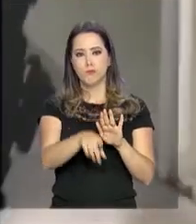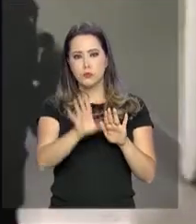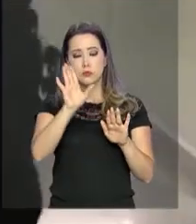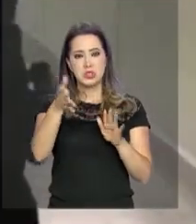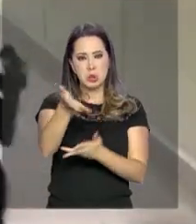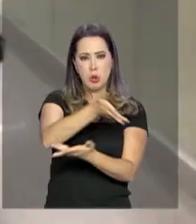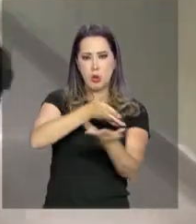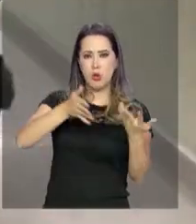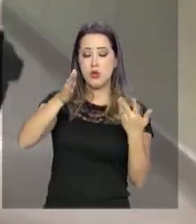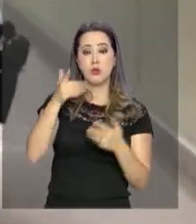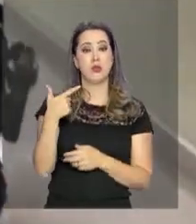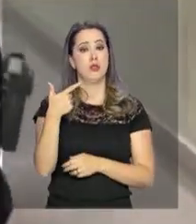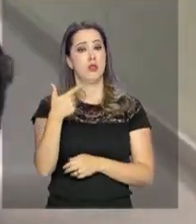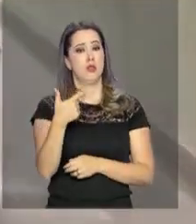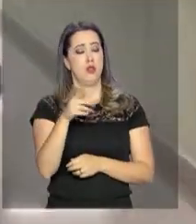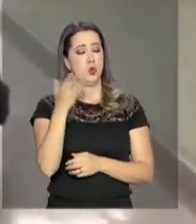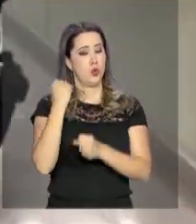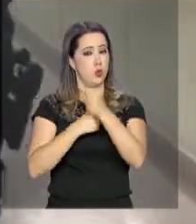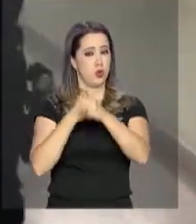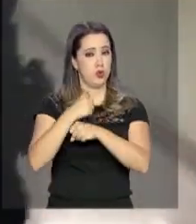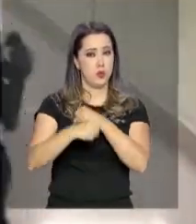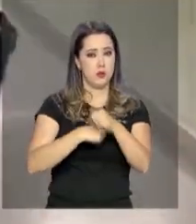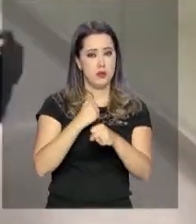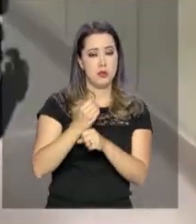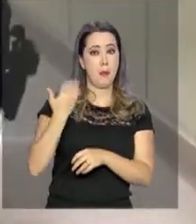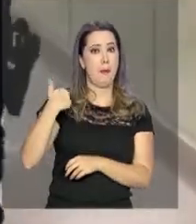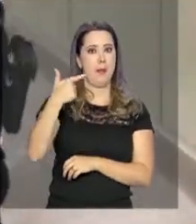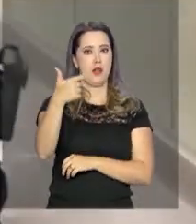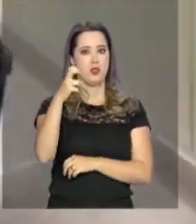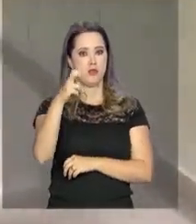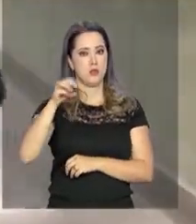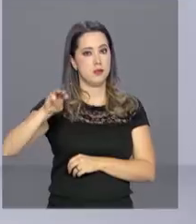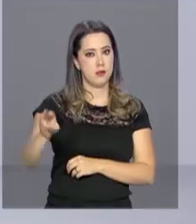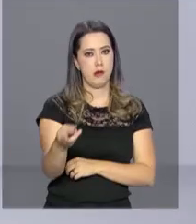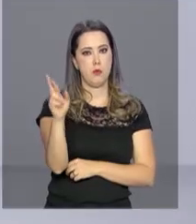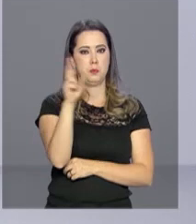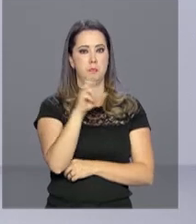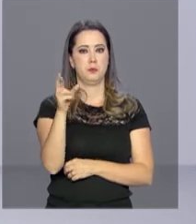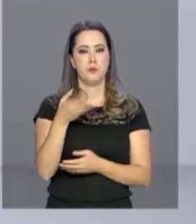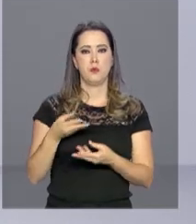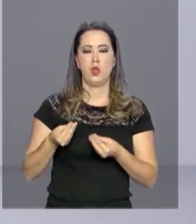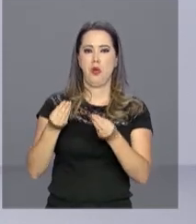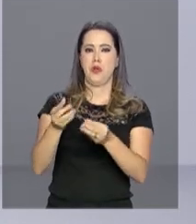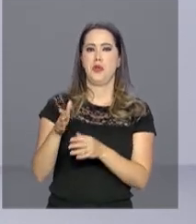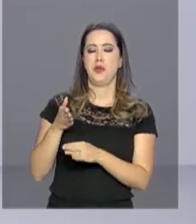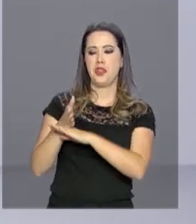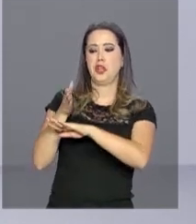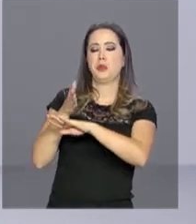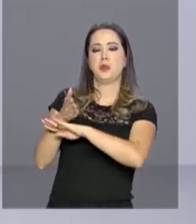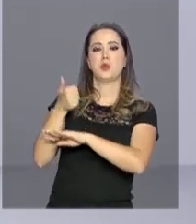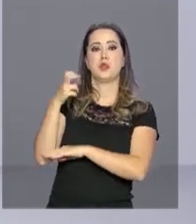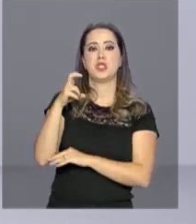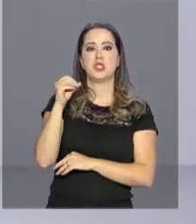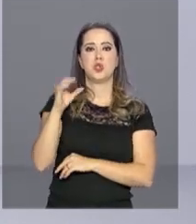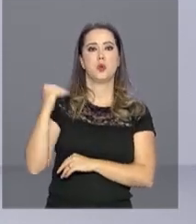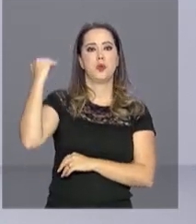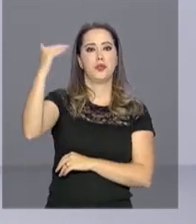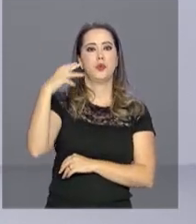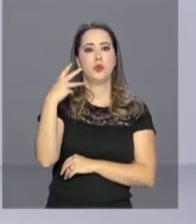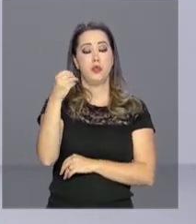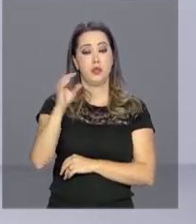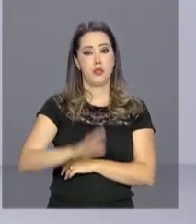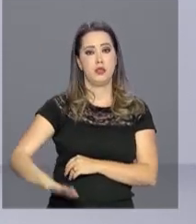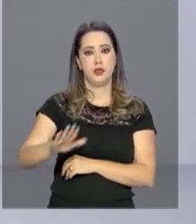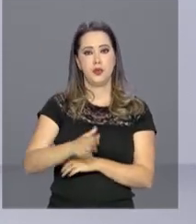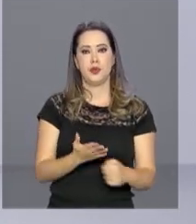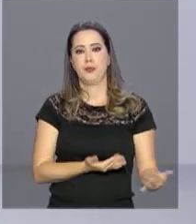Norte teria movimentado nos últimos anos mais de 25 milhões de reais e enviado uma média de 150 adultos e 30